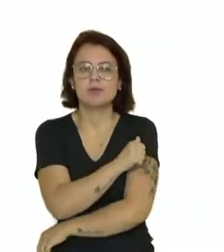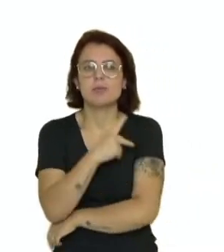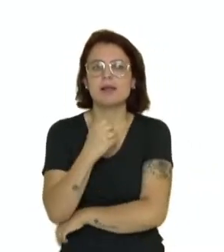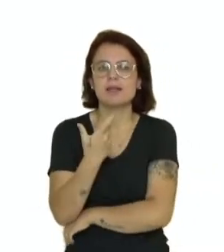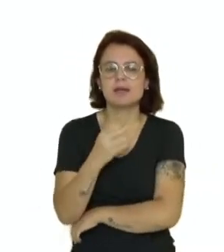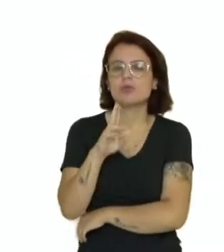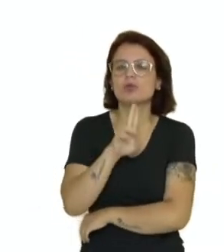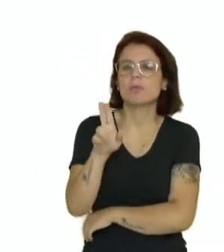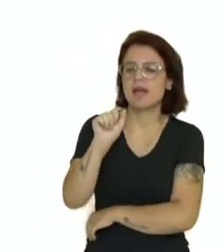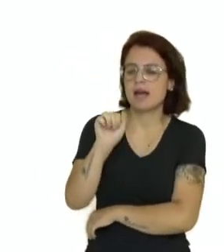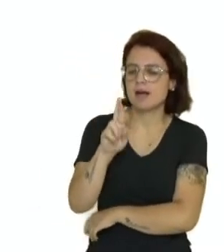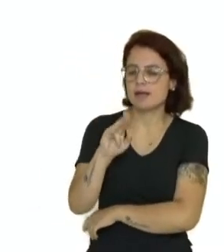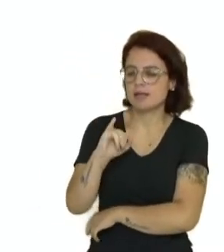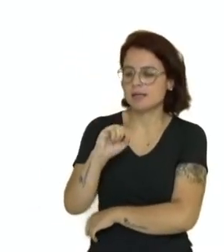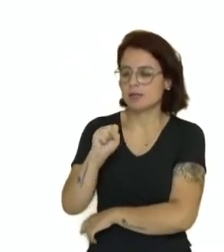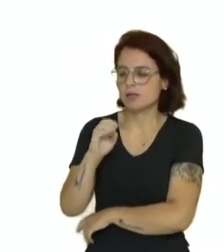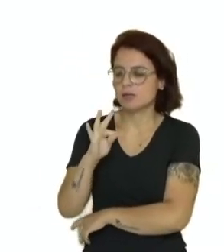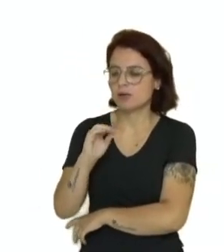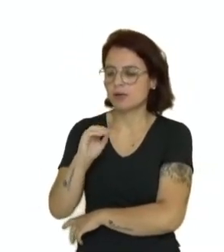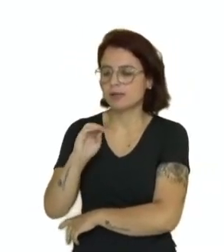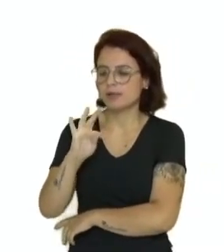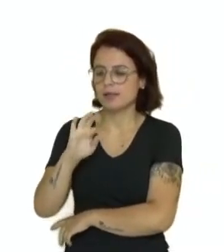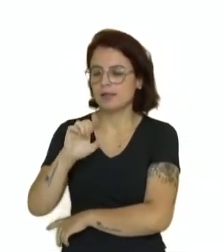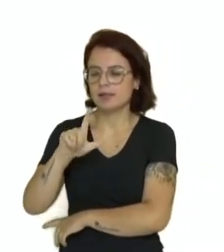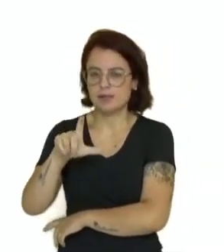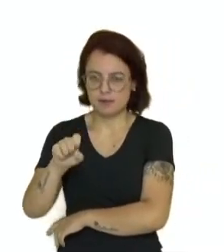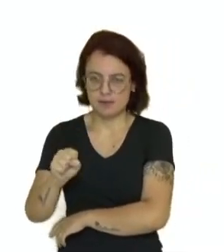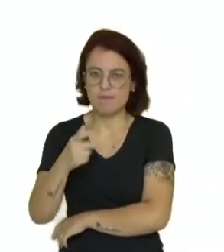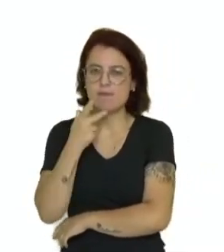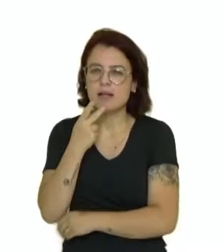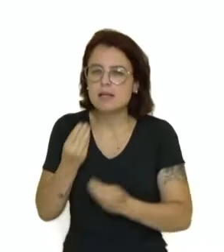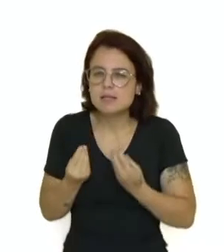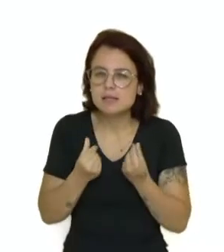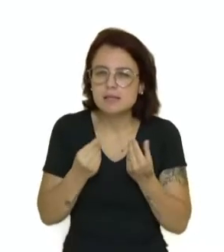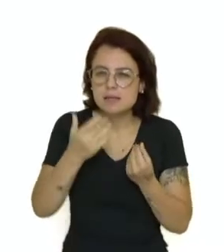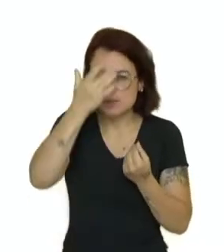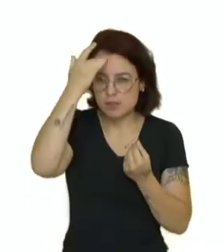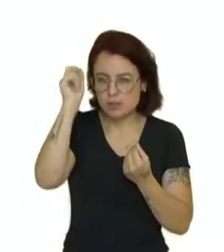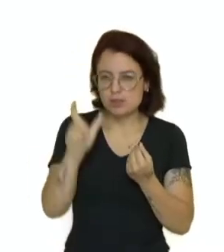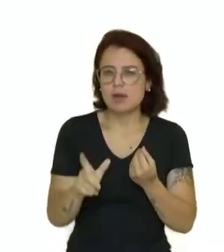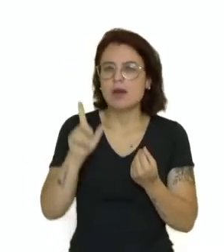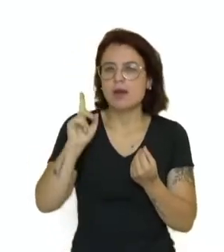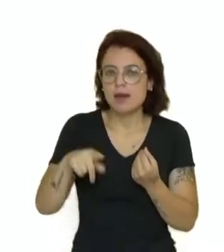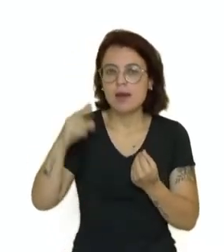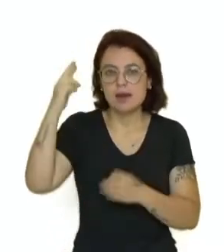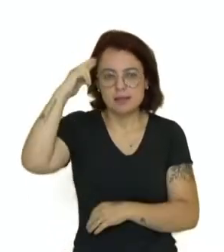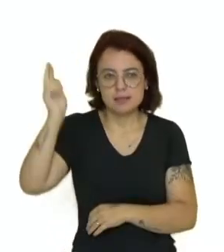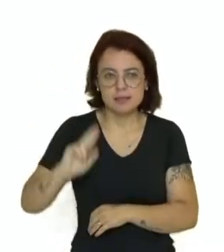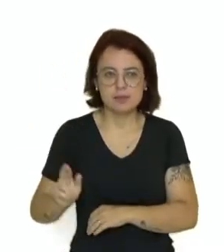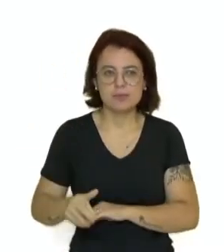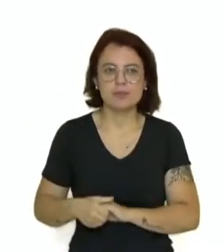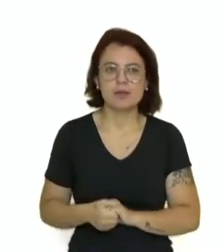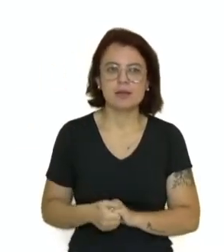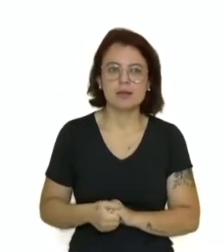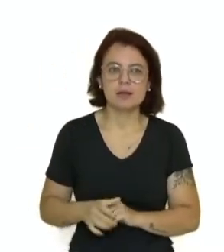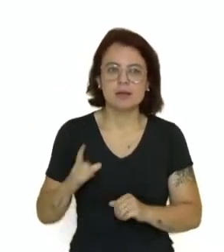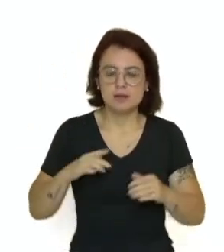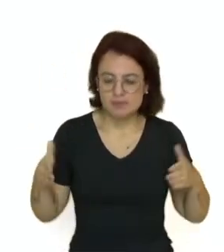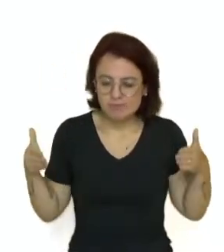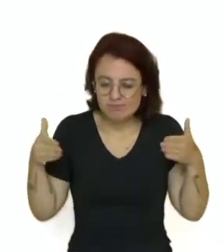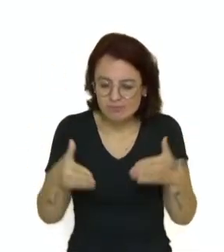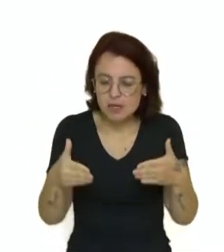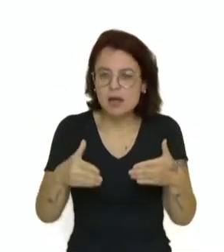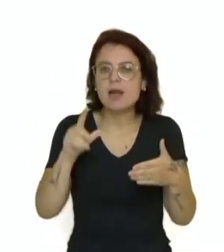Platão, Aristóteles, que vai dizer que a essência do ser humano é a racionalidade e a finalidade do ser humano é ser